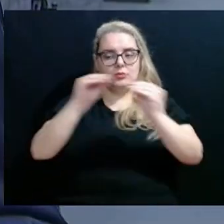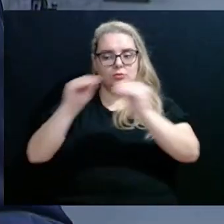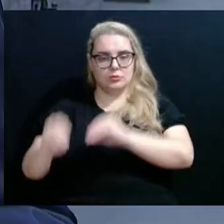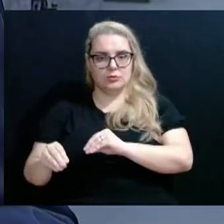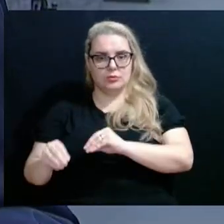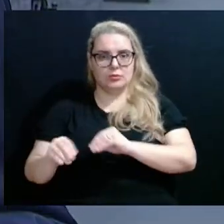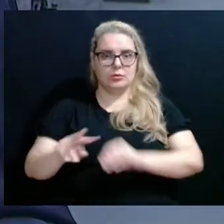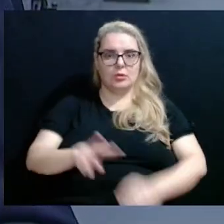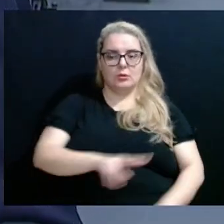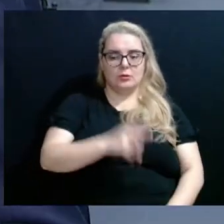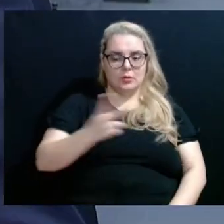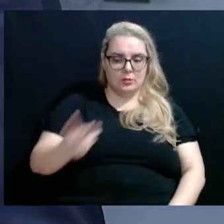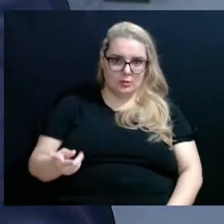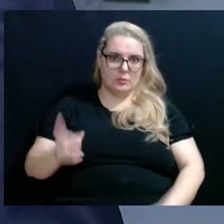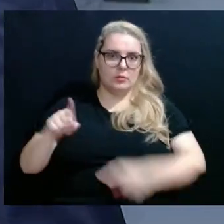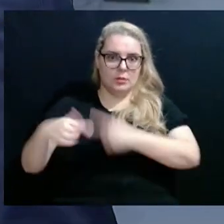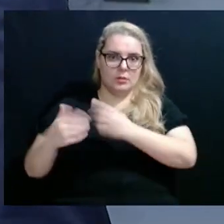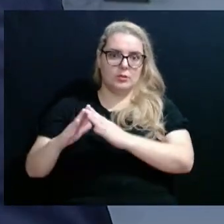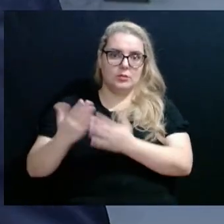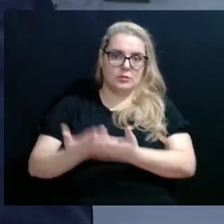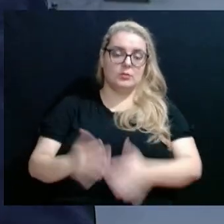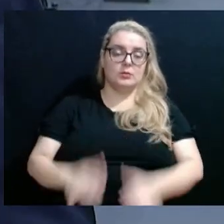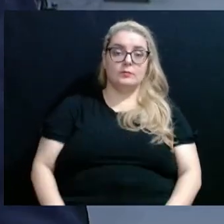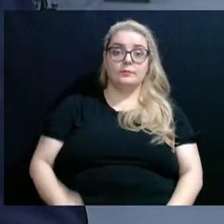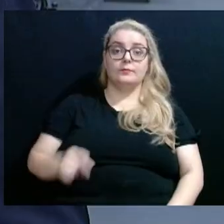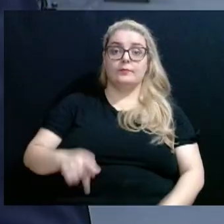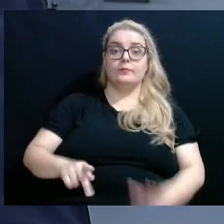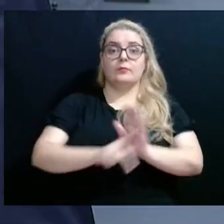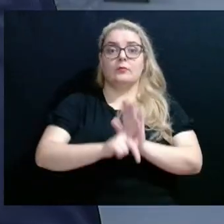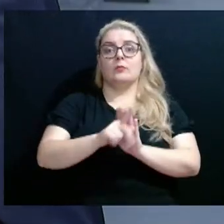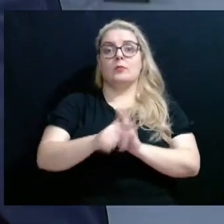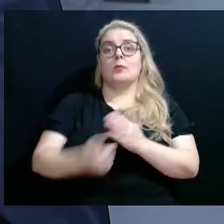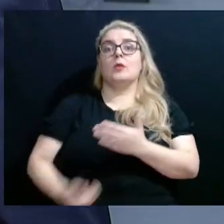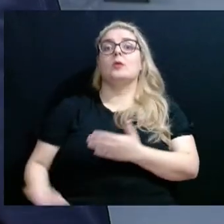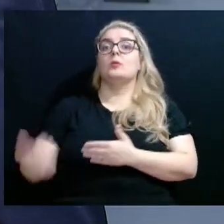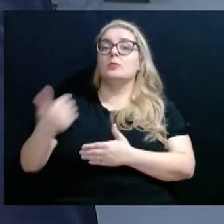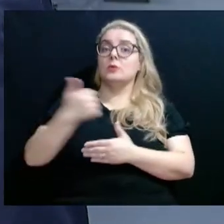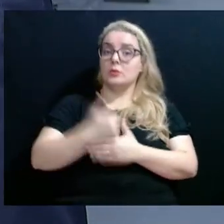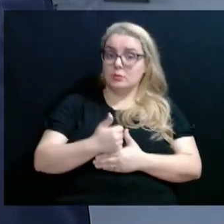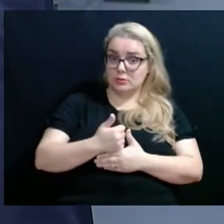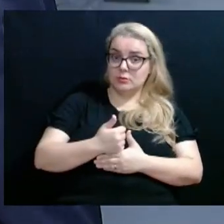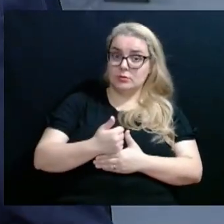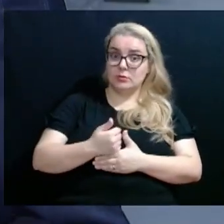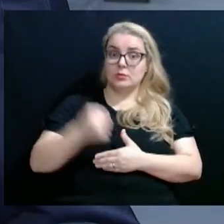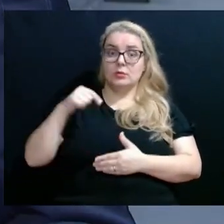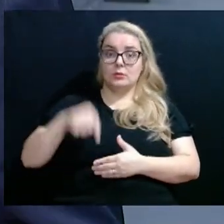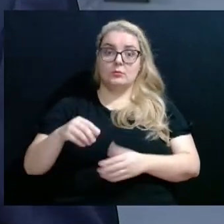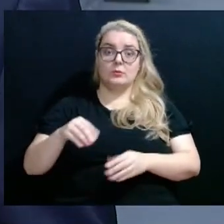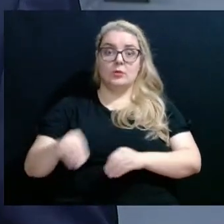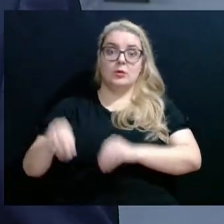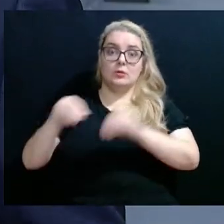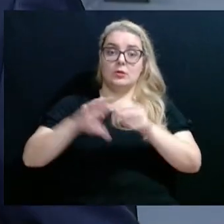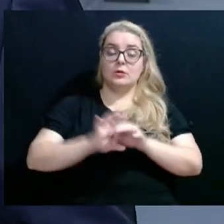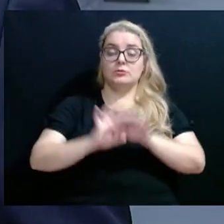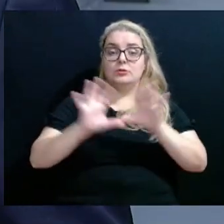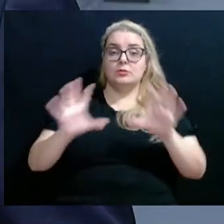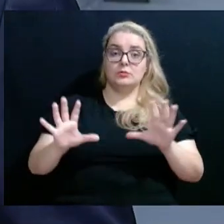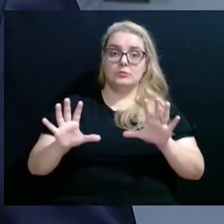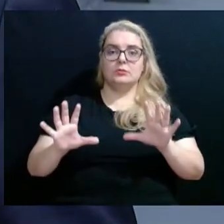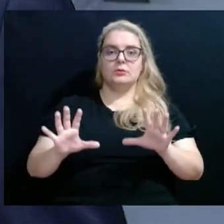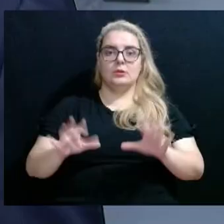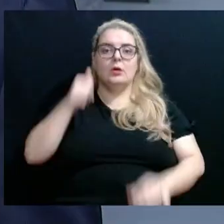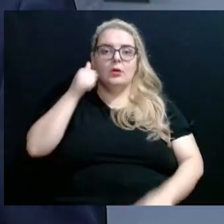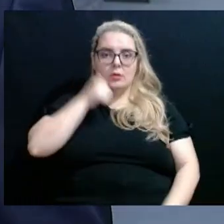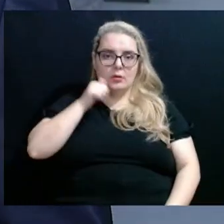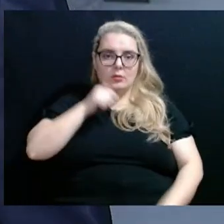para aquela outra escola. Esse projeto dá prioridade para essa remoção de livre escolha para as mulheres em situação